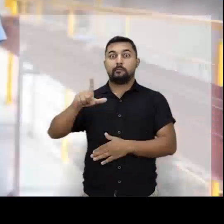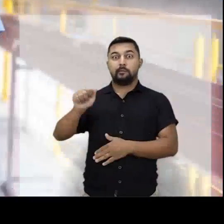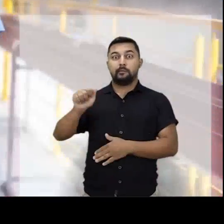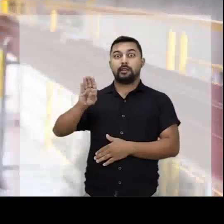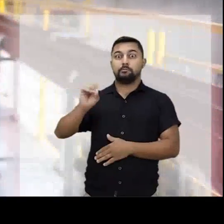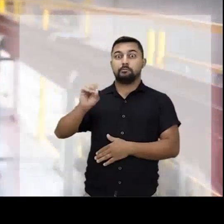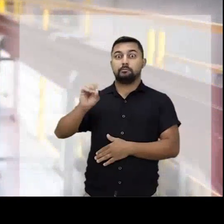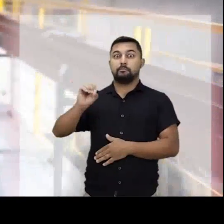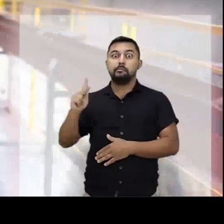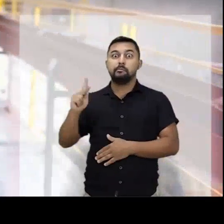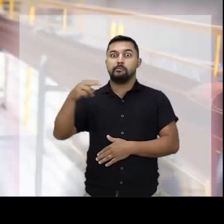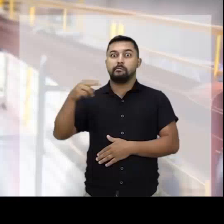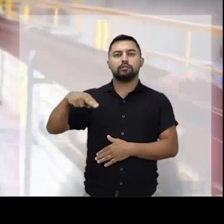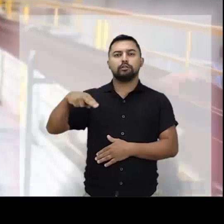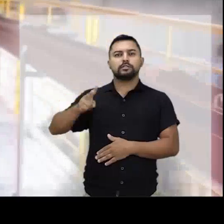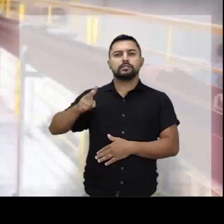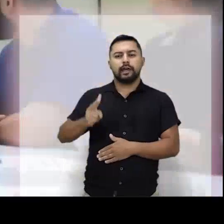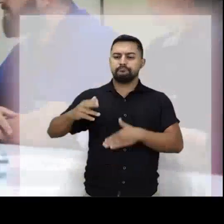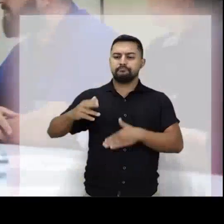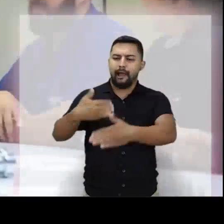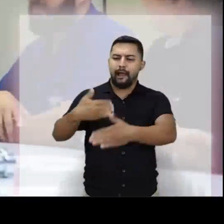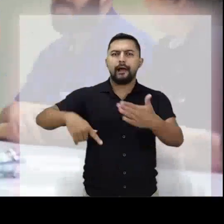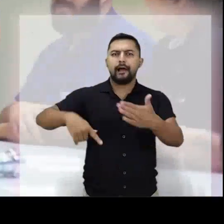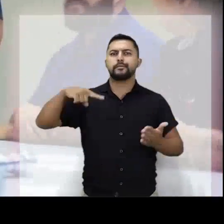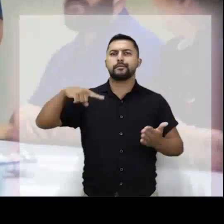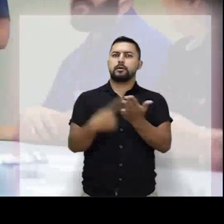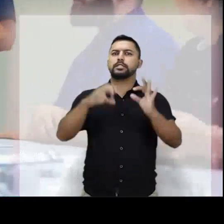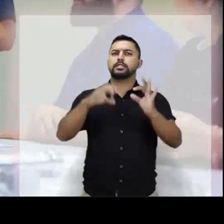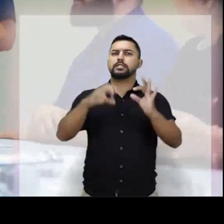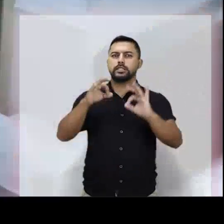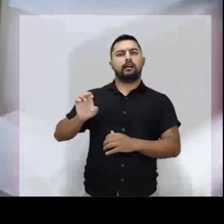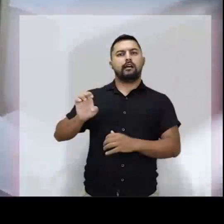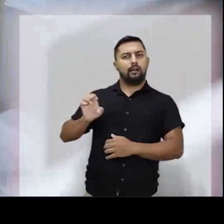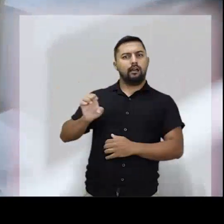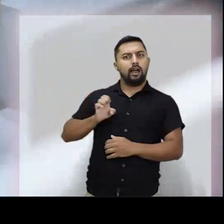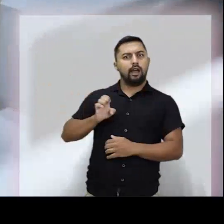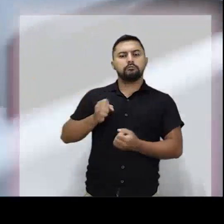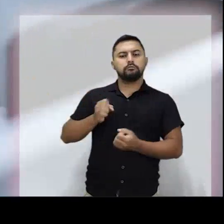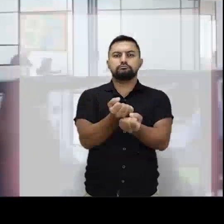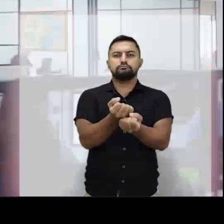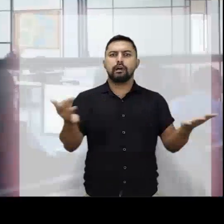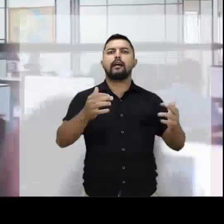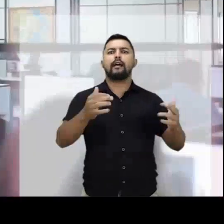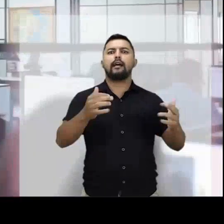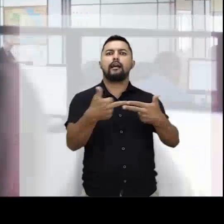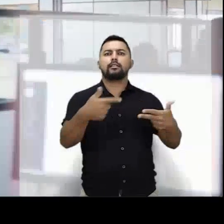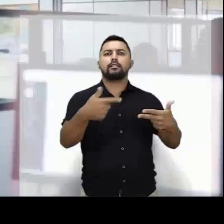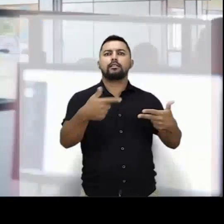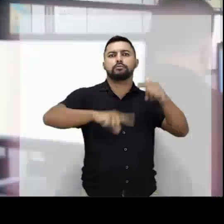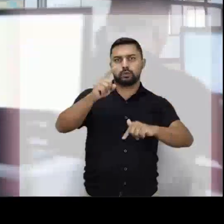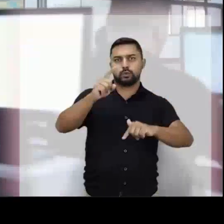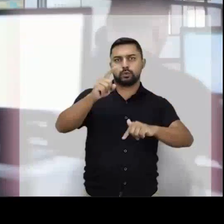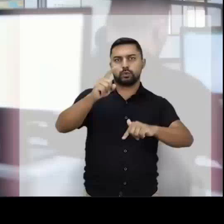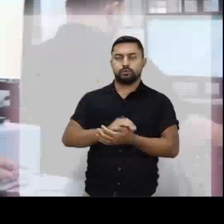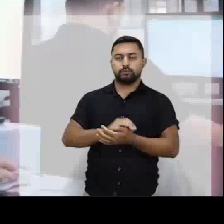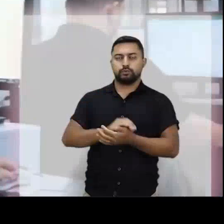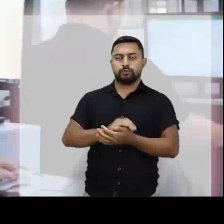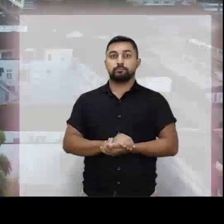Plasbon trabalhamos em constante evolução para que o nosso compromisso responsável e ético seja entregue em cada